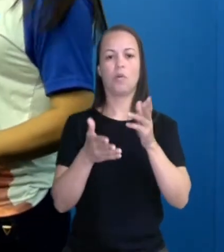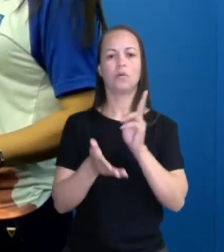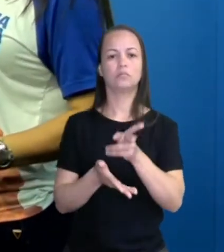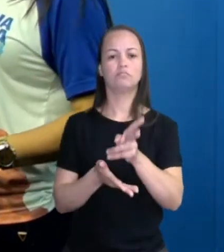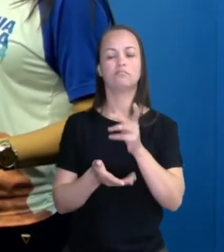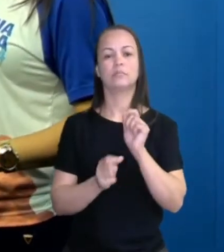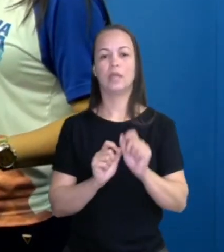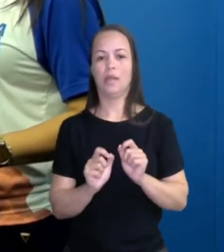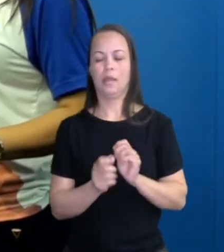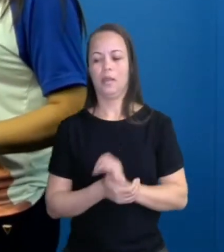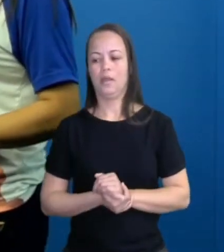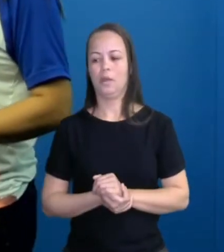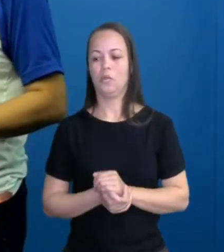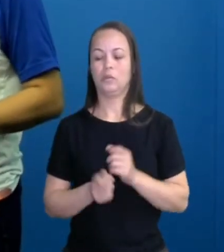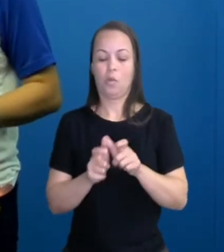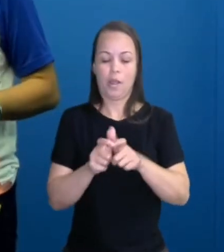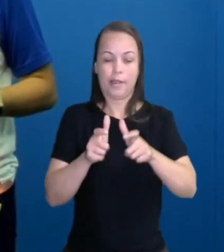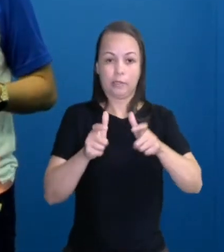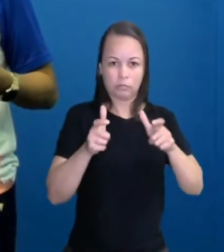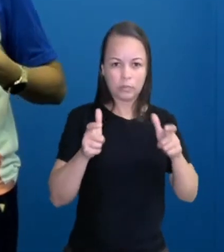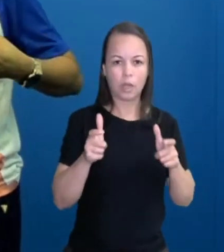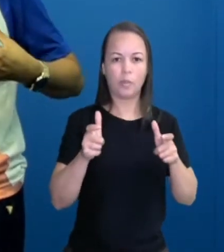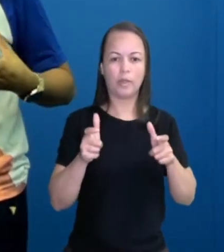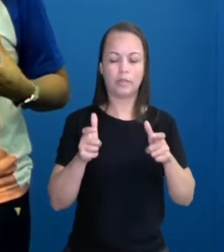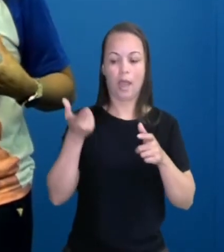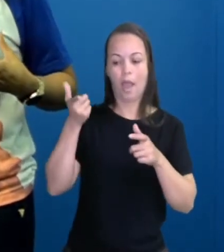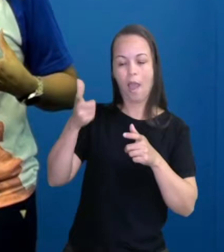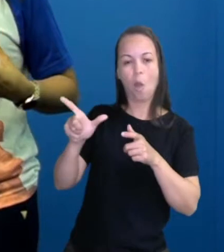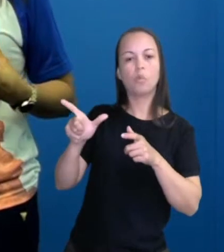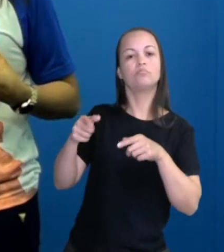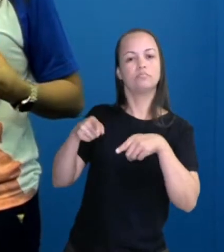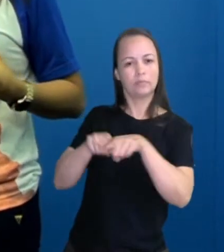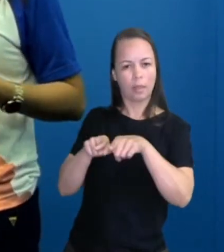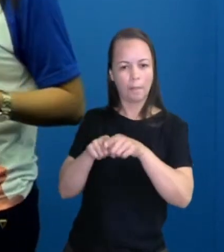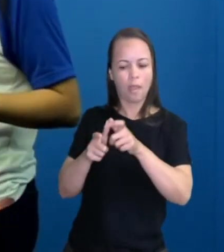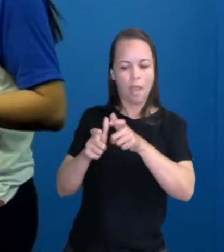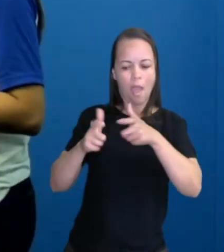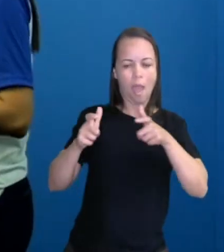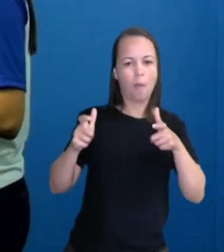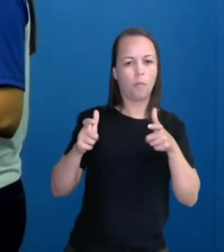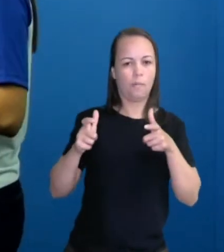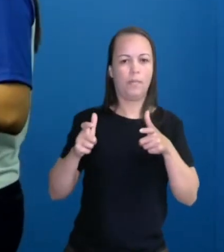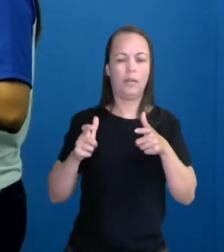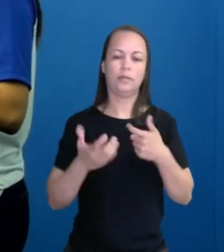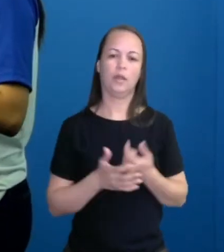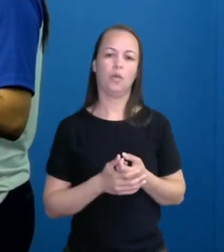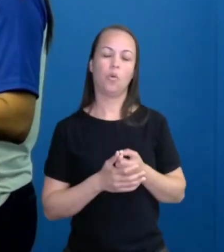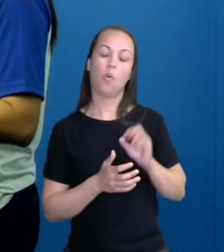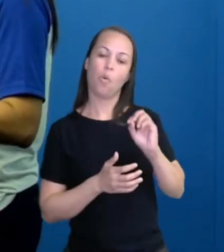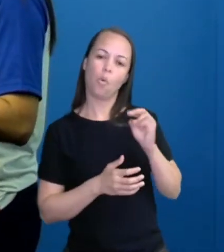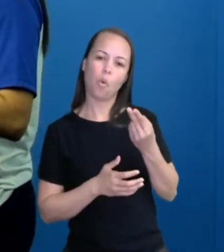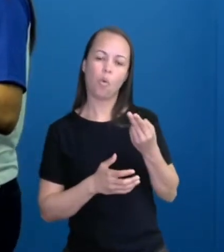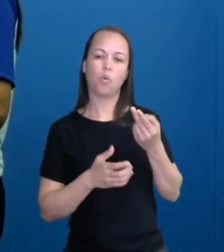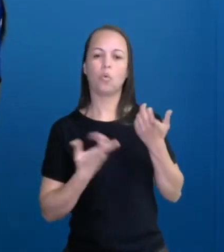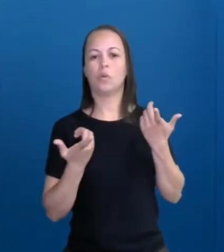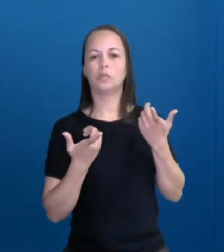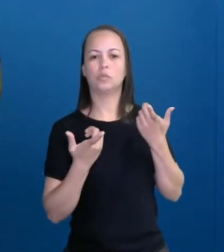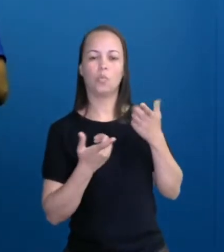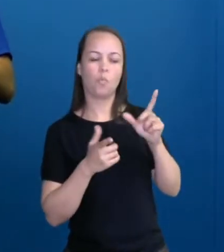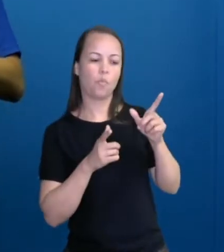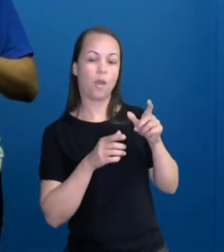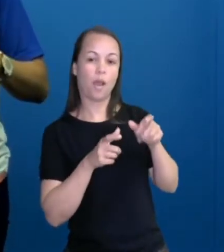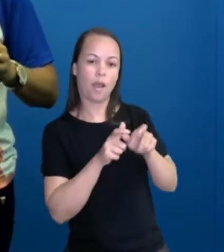que, quando uma grandeza aumenta, a outra também aumenta. Ou, quando uma grandeza diminui, a